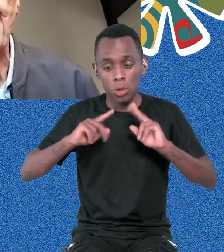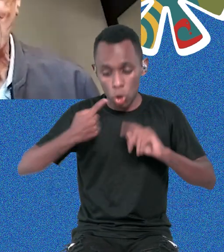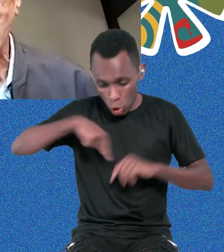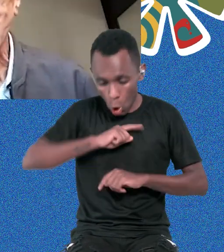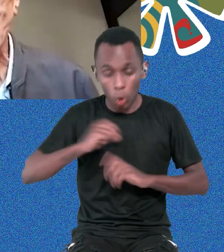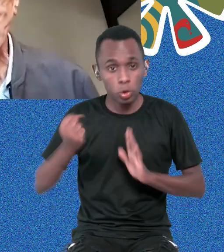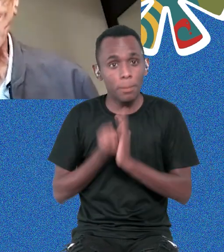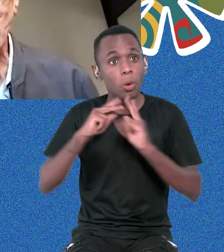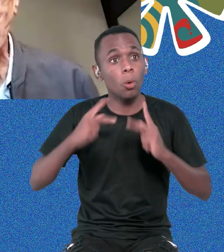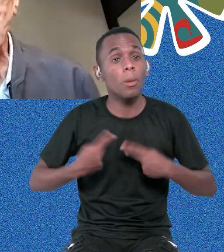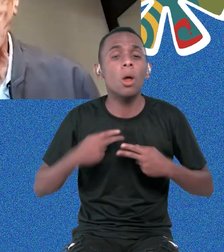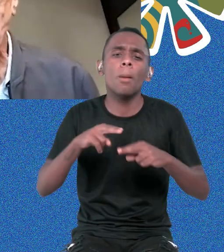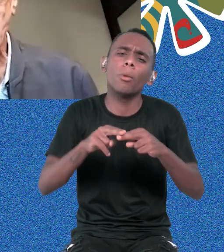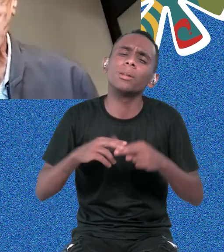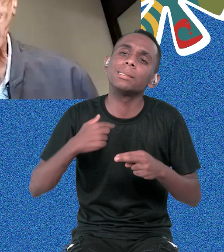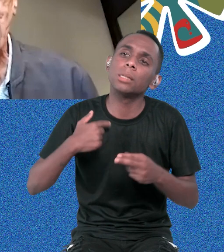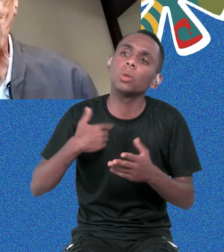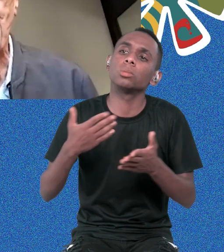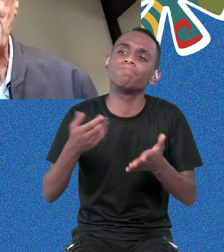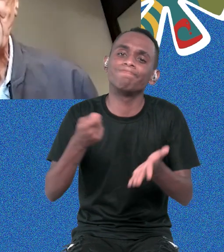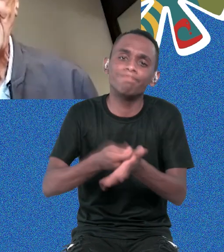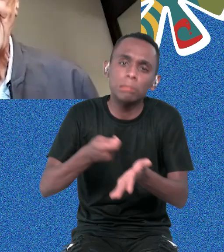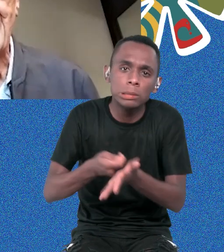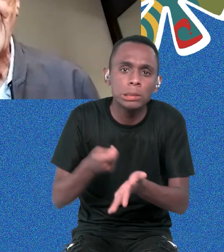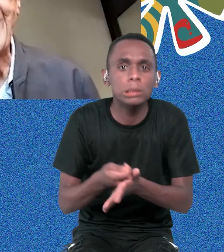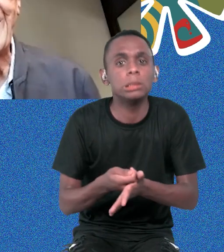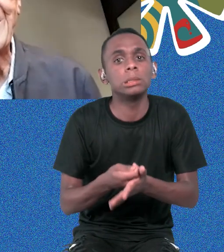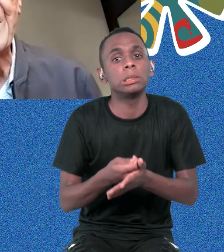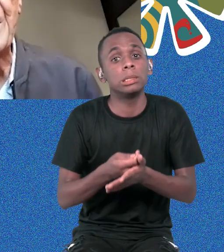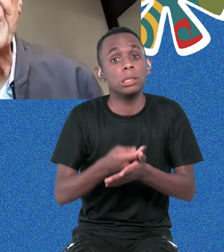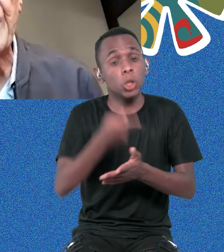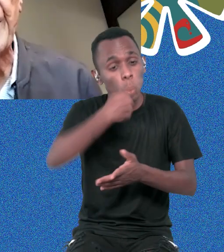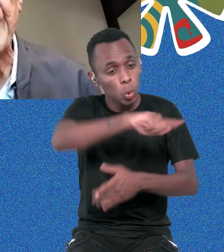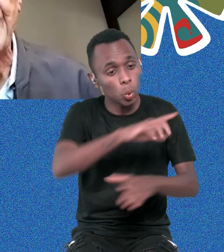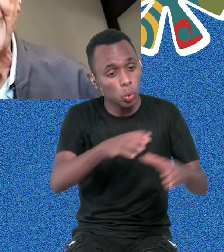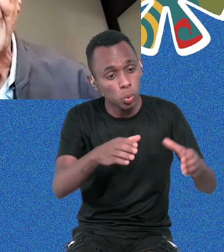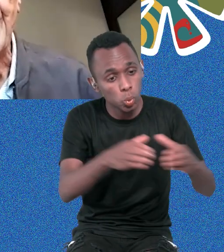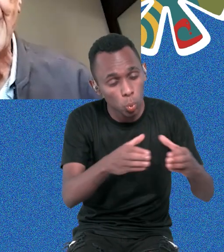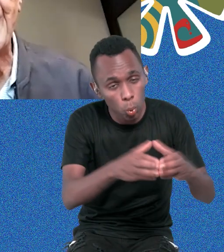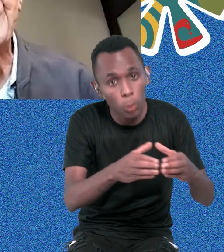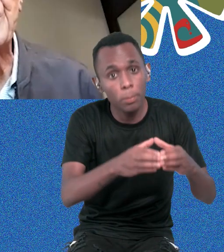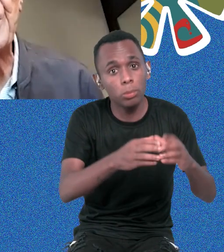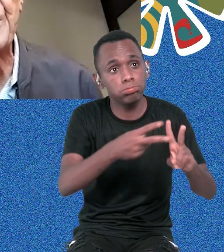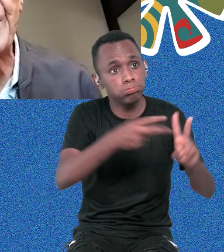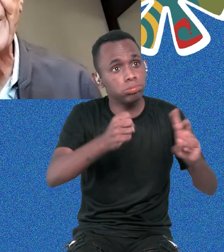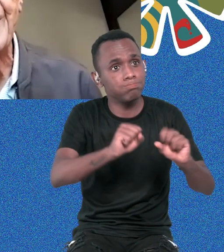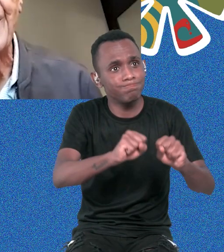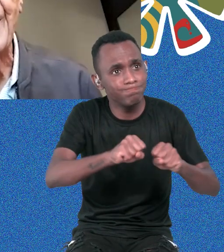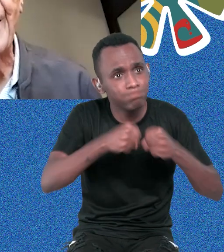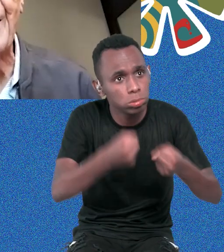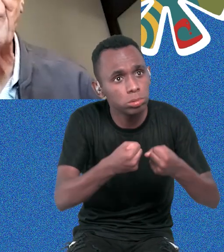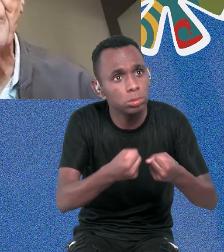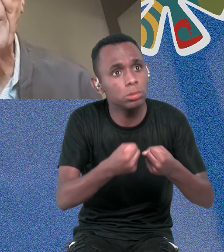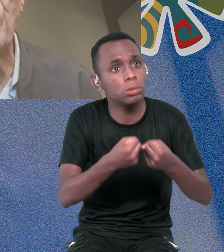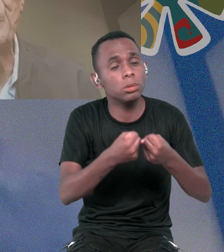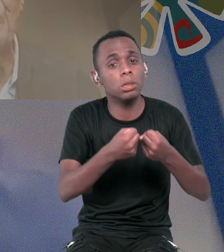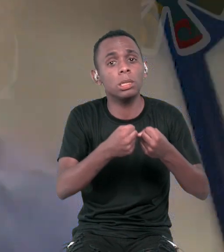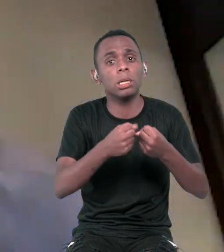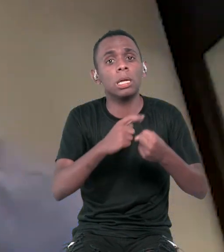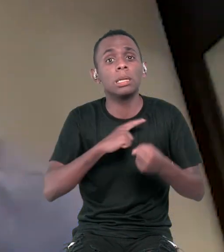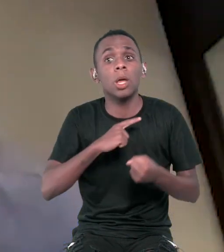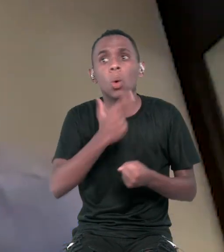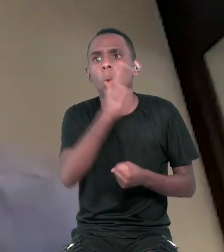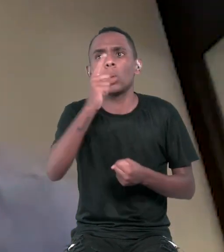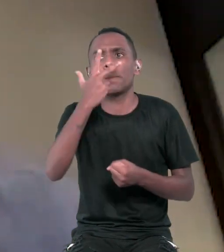nossa. Por isso que eu tenho insistido que eles resistem e insistem em afirmar